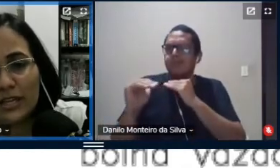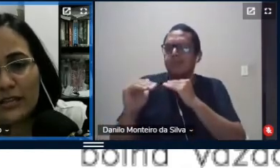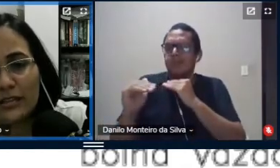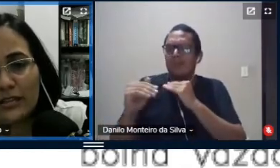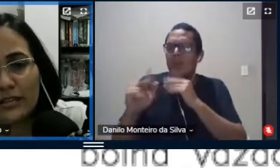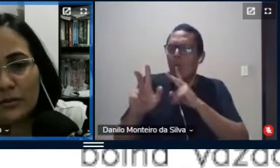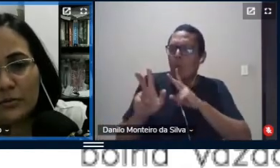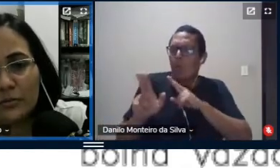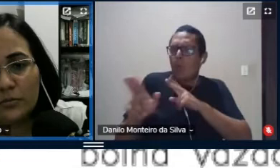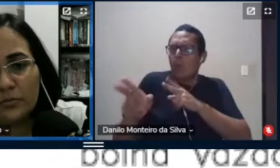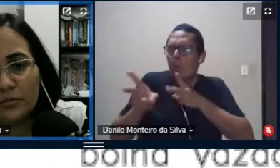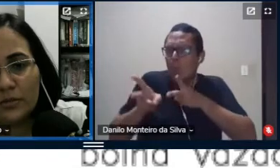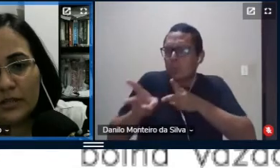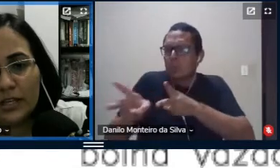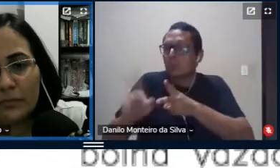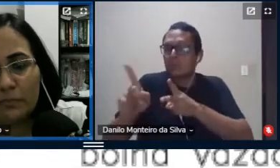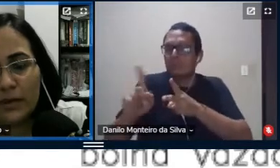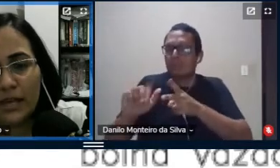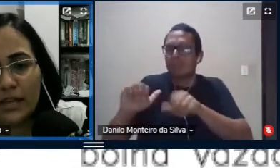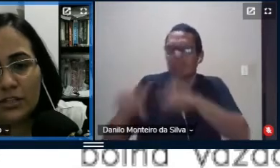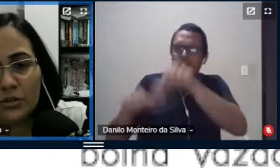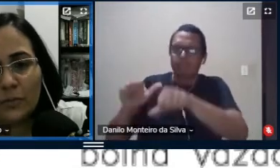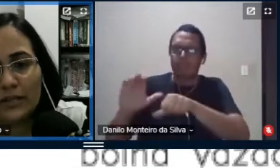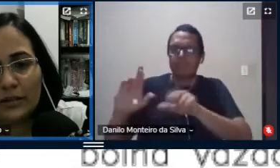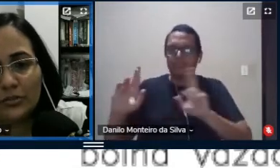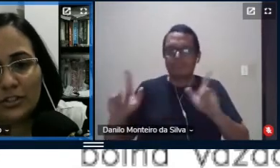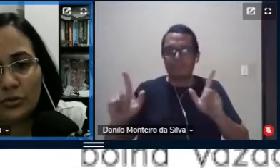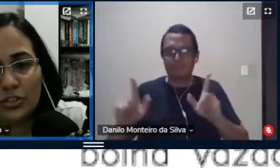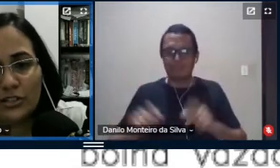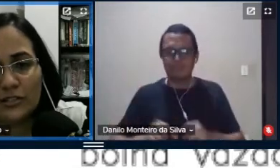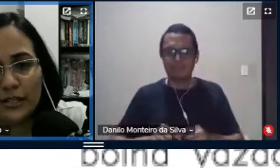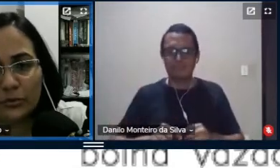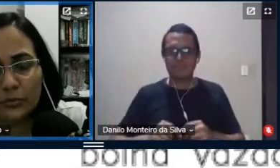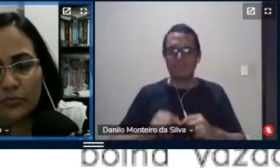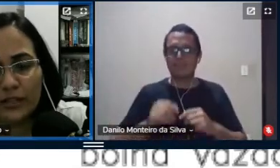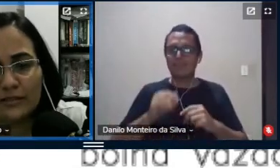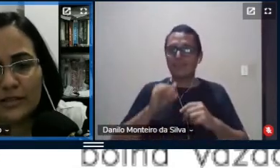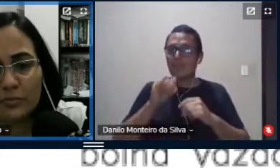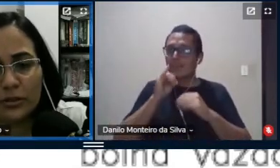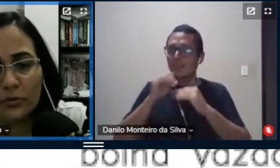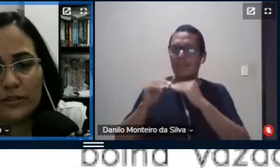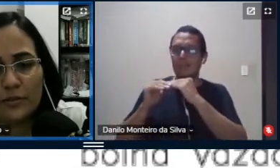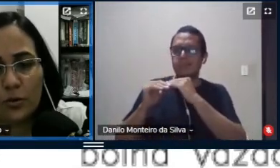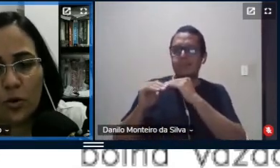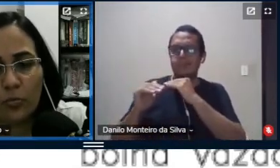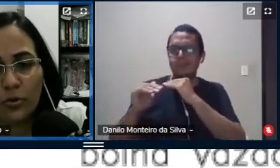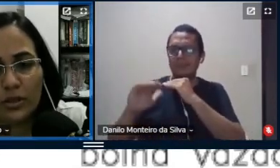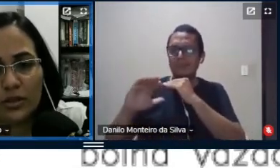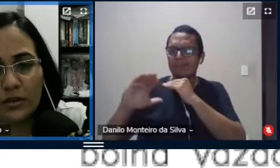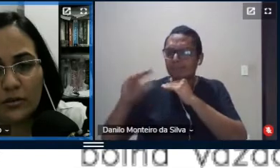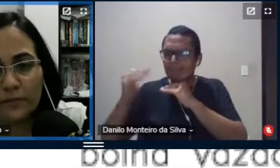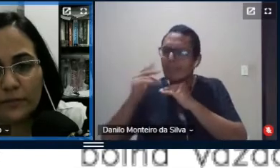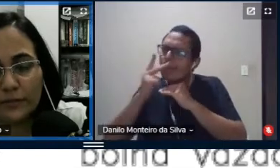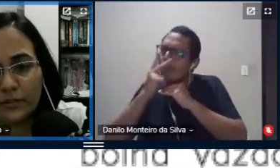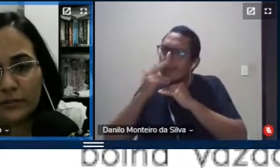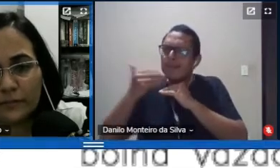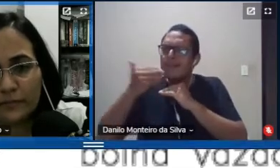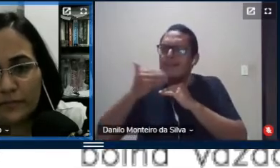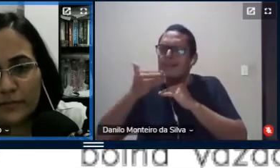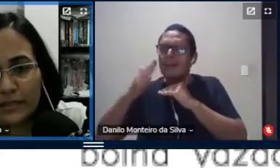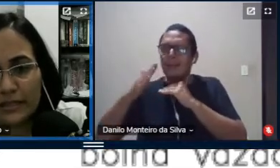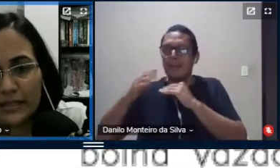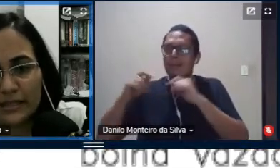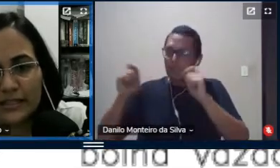só que ele não impede que o material seja utilizado. Exemplo, eu tenho esse copo aqui, ó, tá